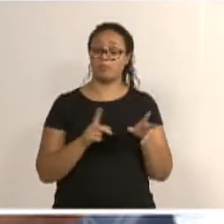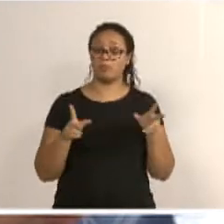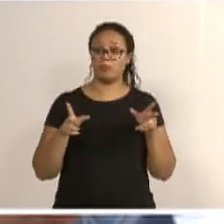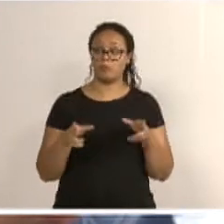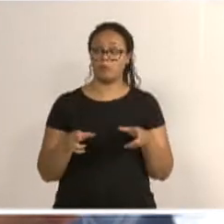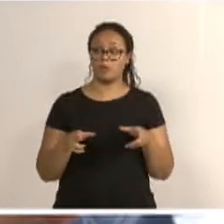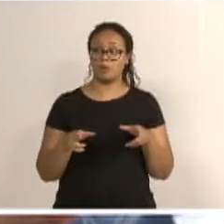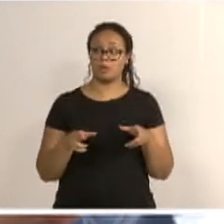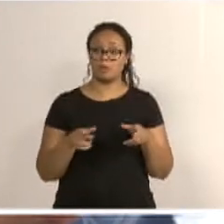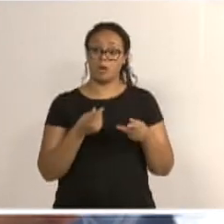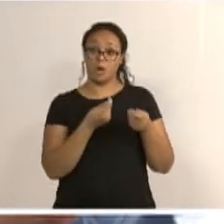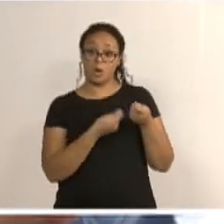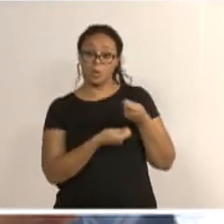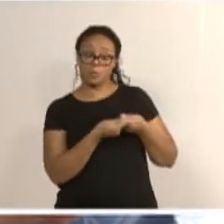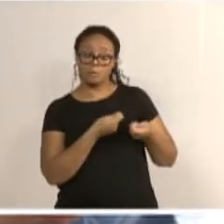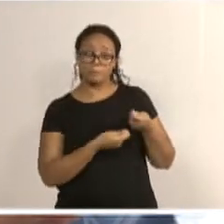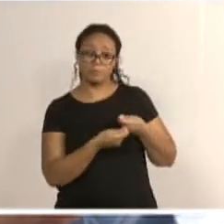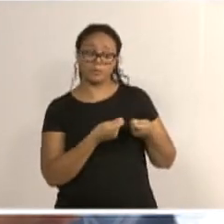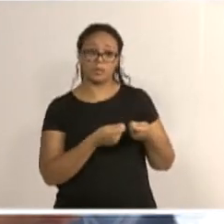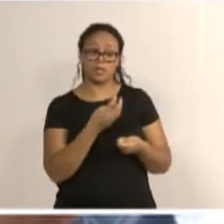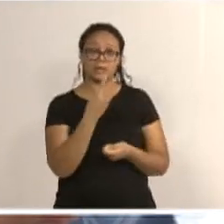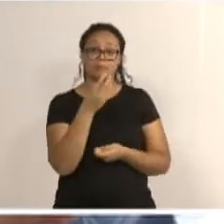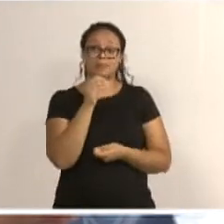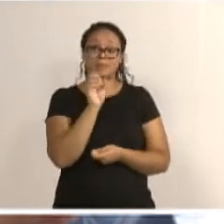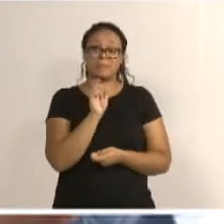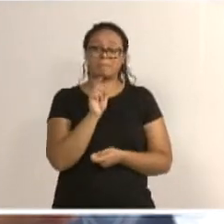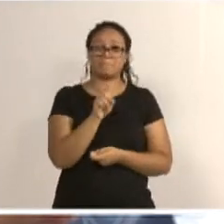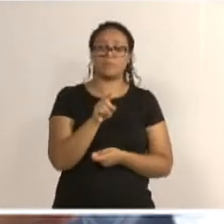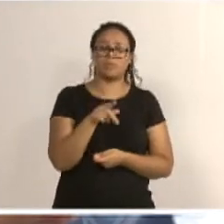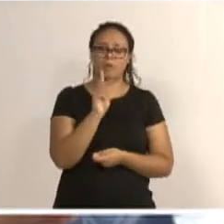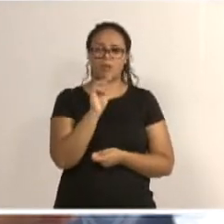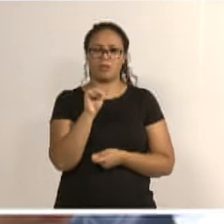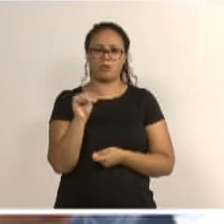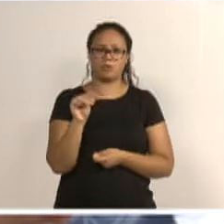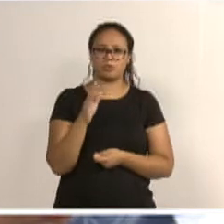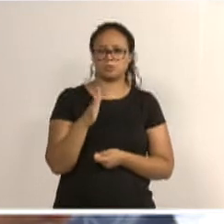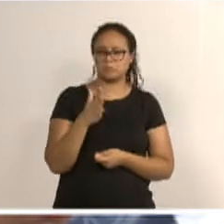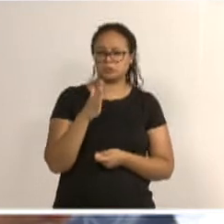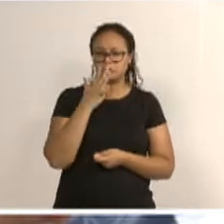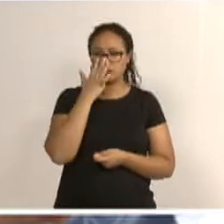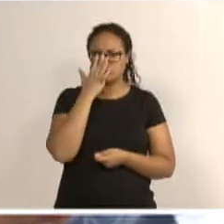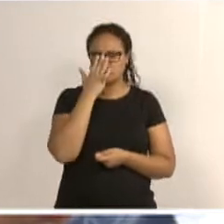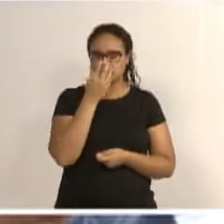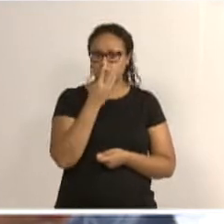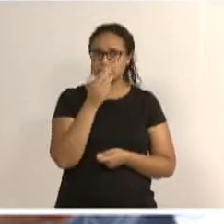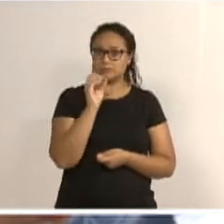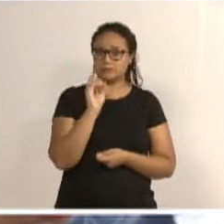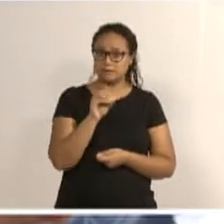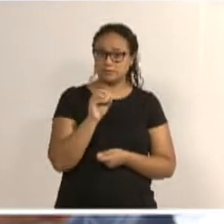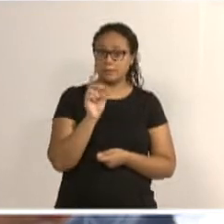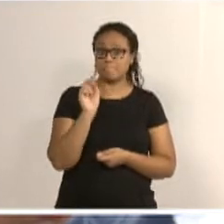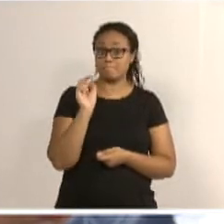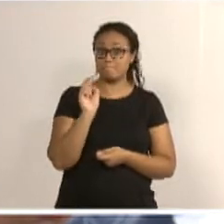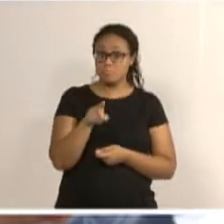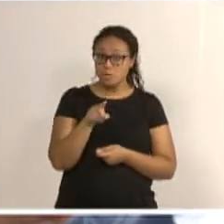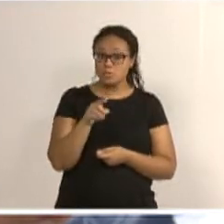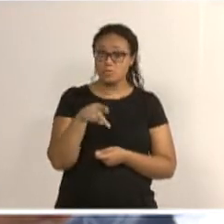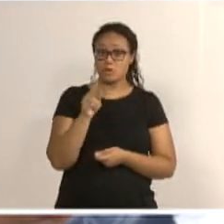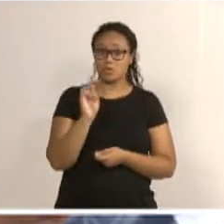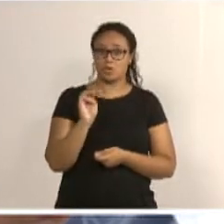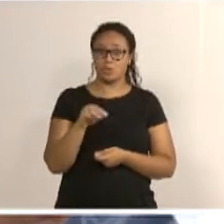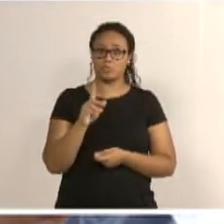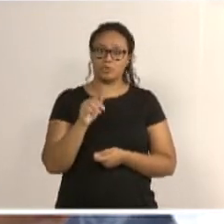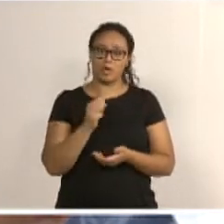ser economizado 30 mil quilômetros, acho que você falou, se eu não estou enganado, são 30 mil quilômetros que vai abaixar